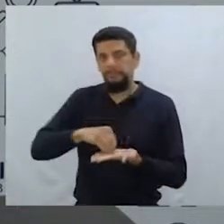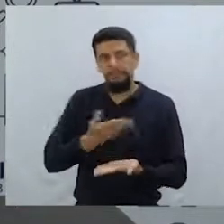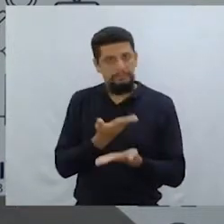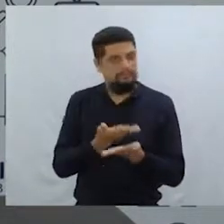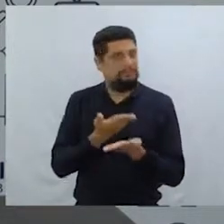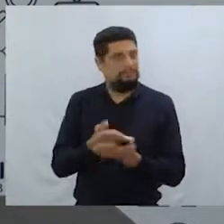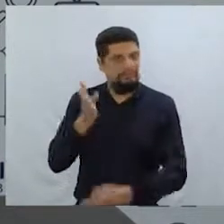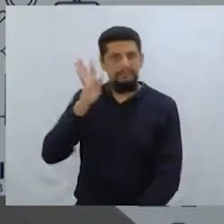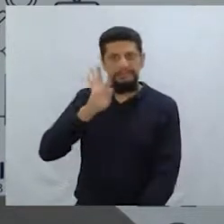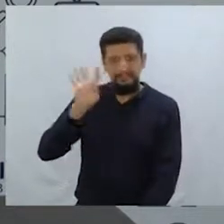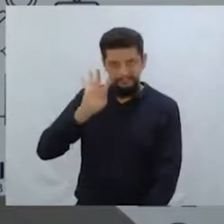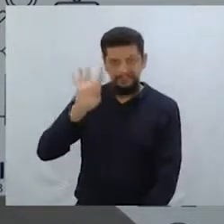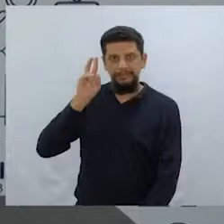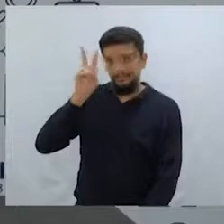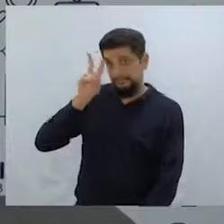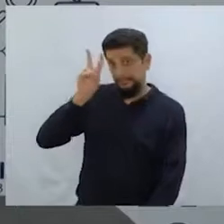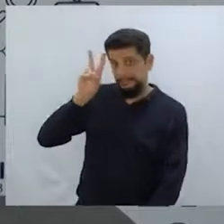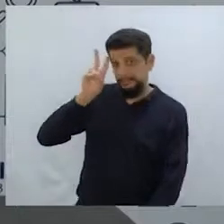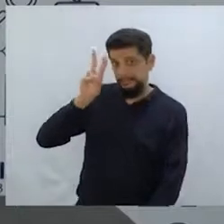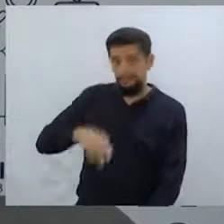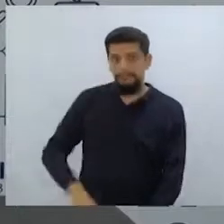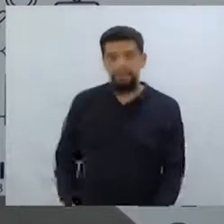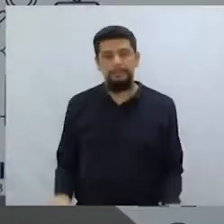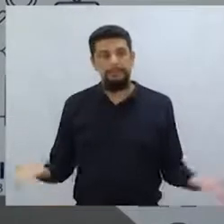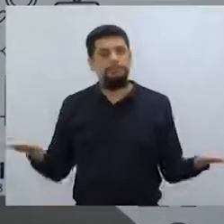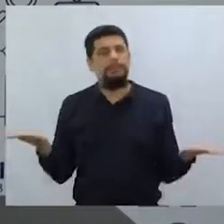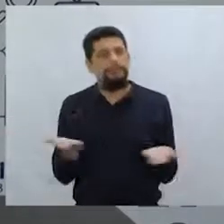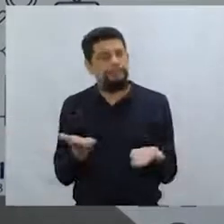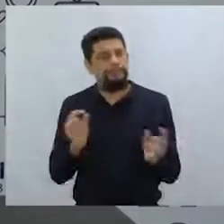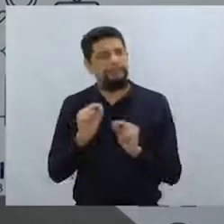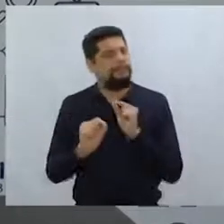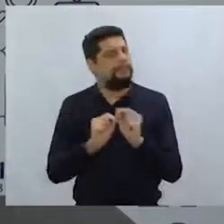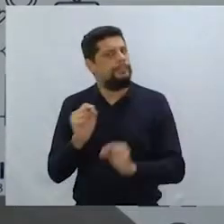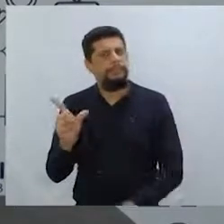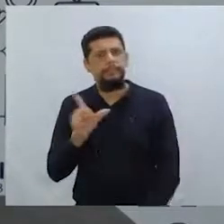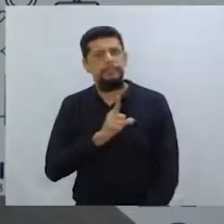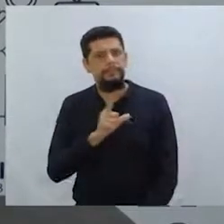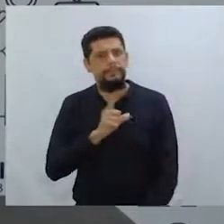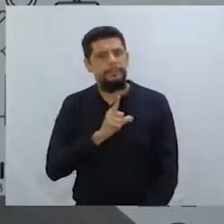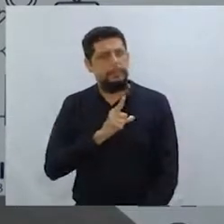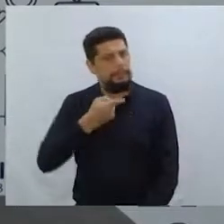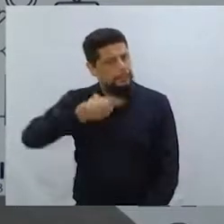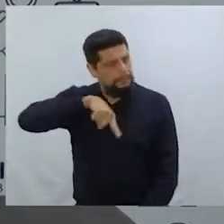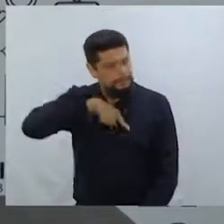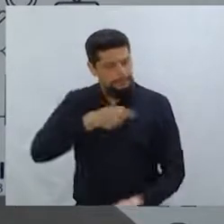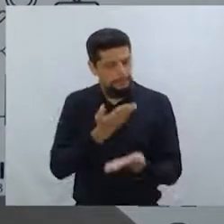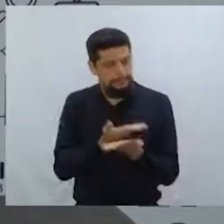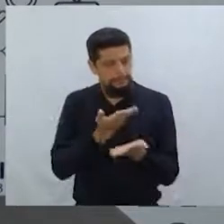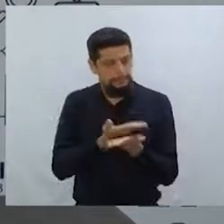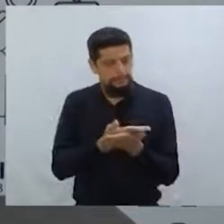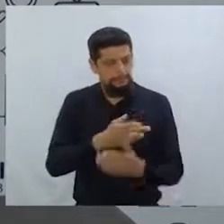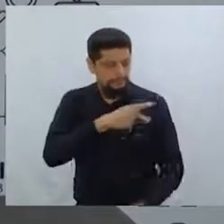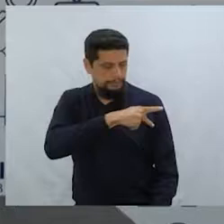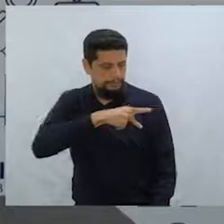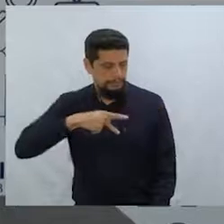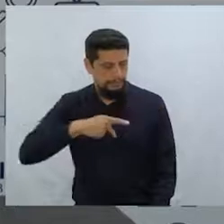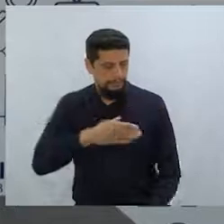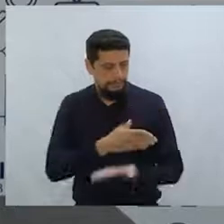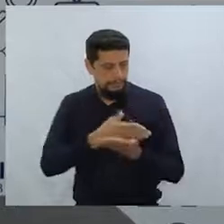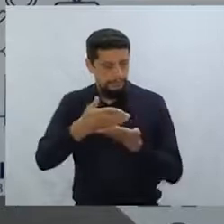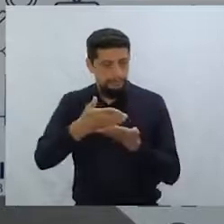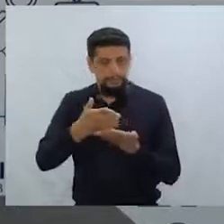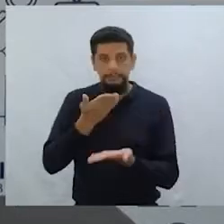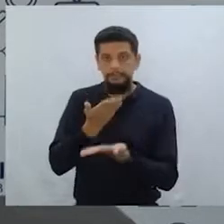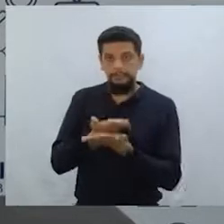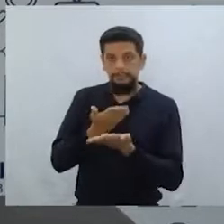bingo. Foi uma aula muito bacana, não foi? E para a aula de hoje, o que será que vamos trabalhar? A professora Márcia,